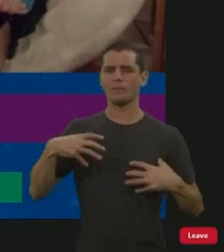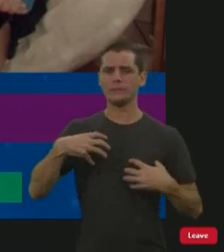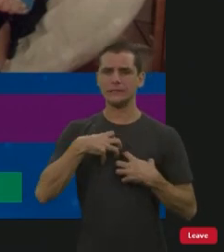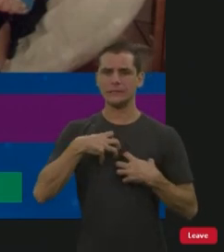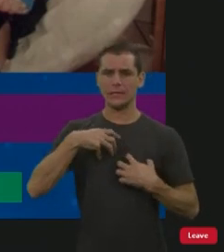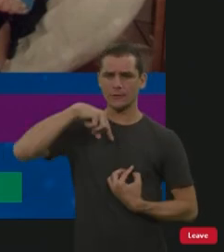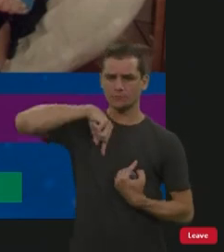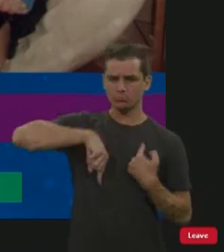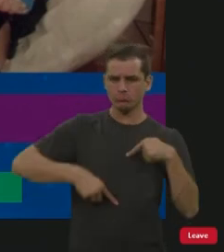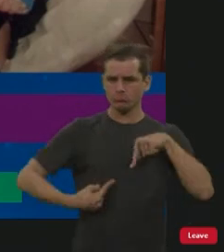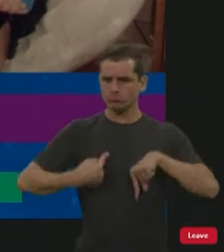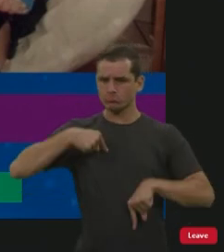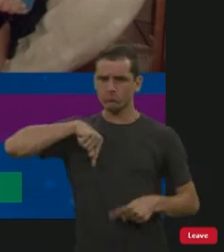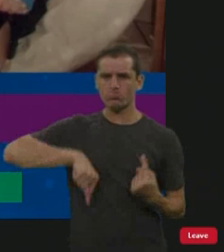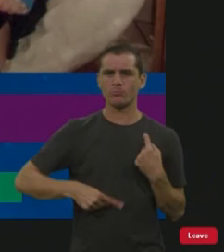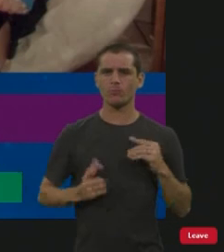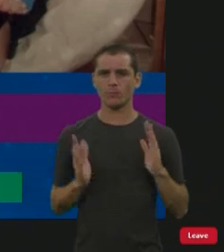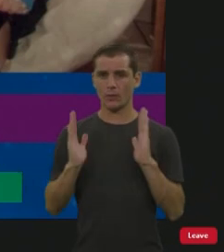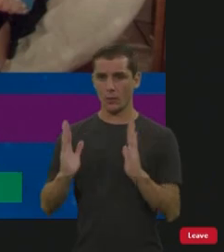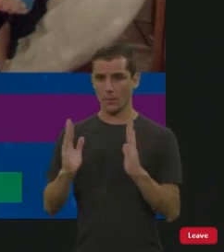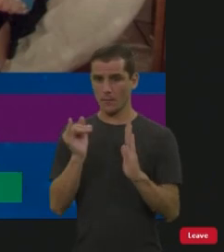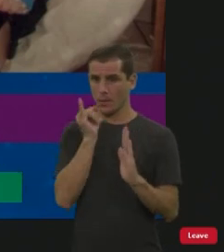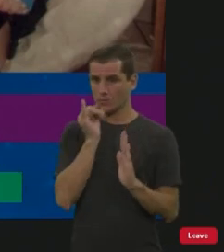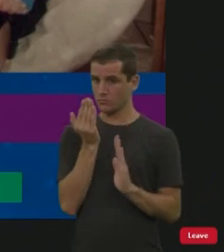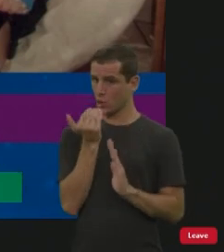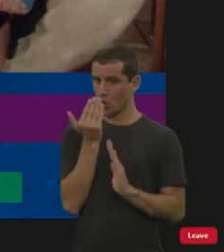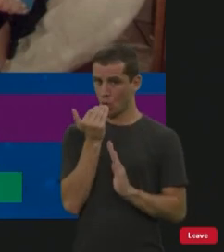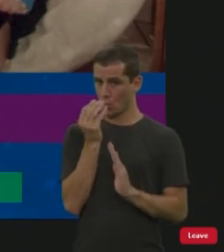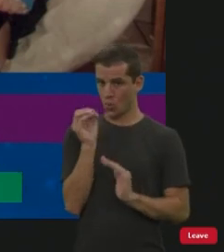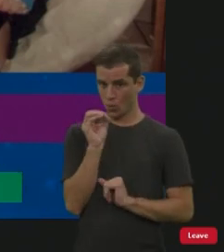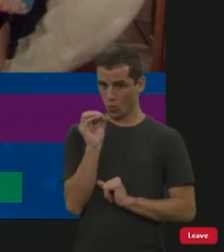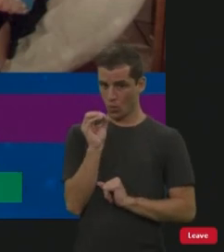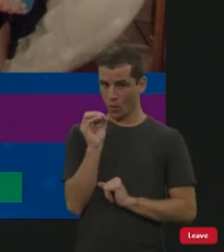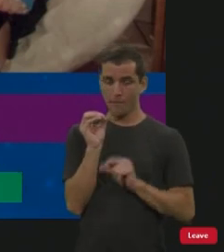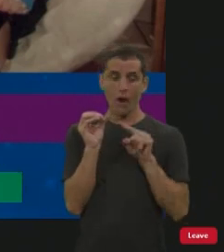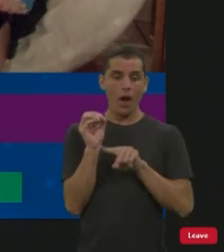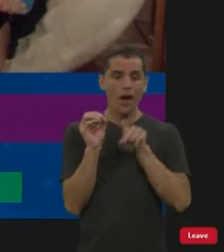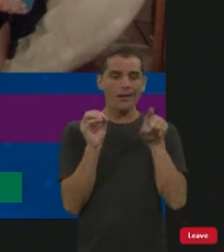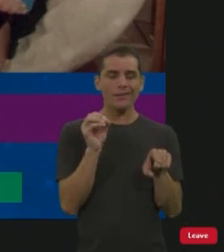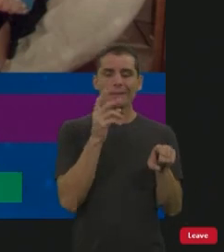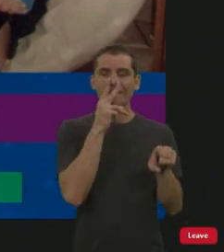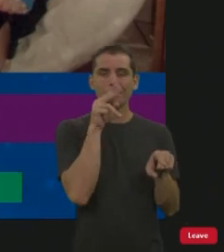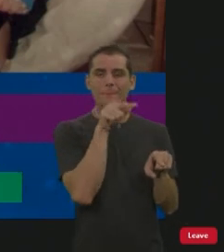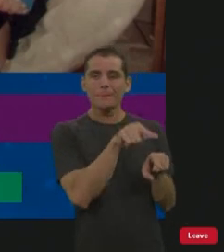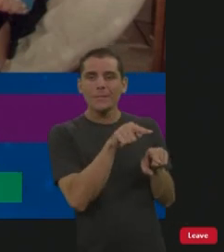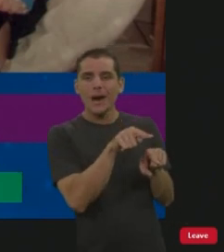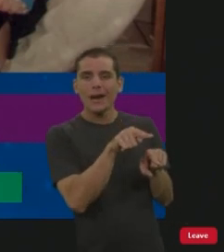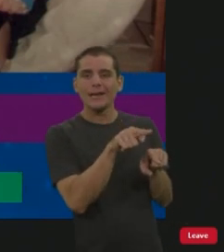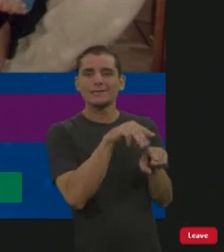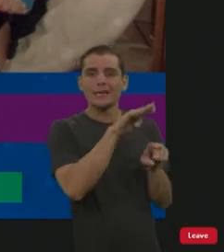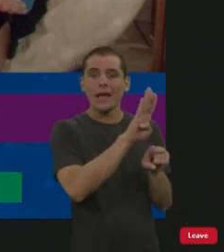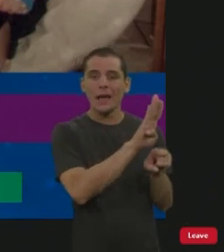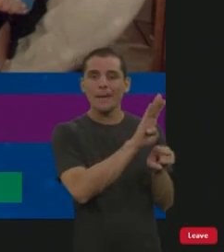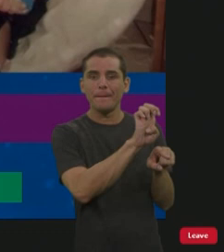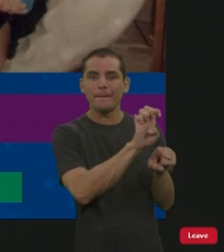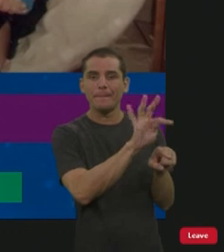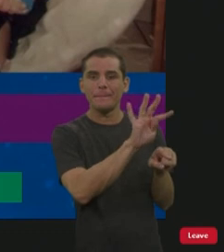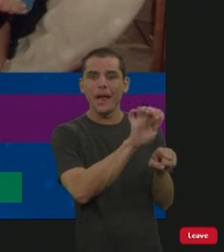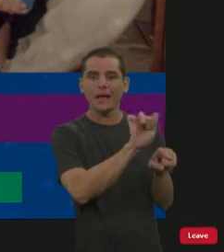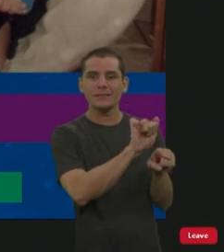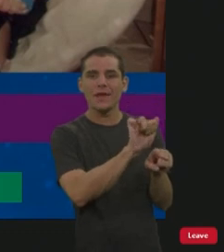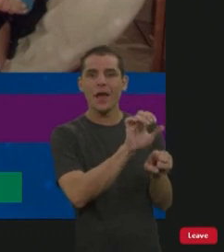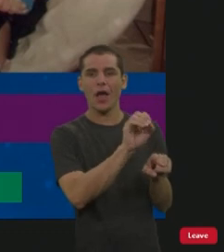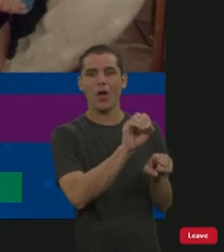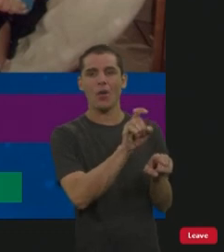esse período de jejum, no momento que a gente não come, a gente depende da beta-oxidação para